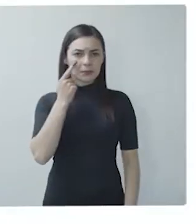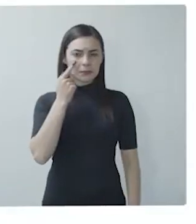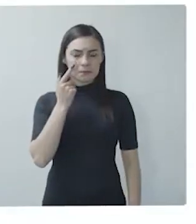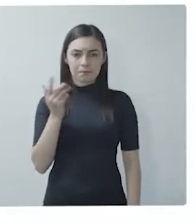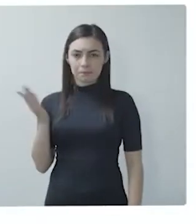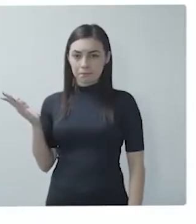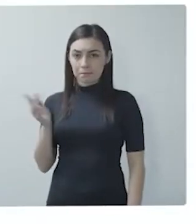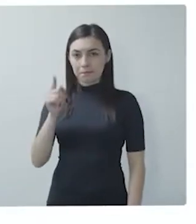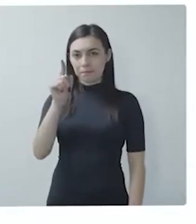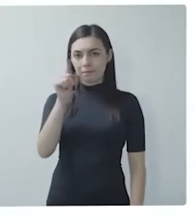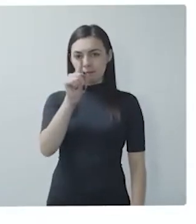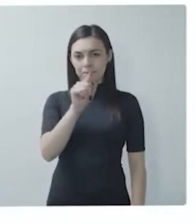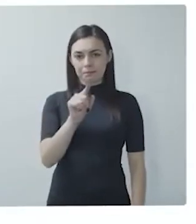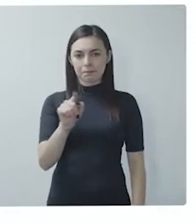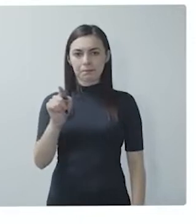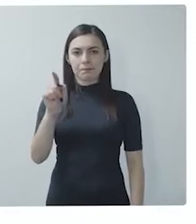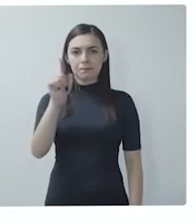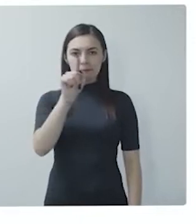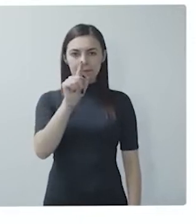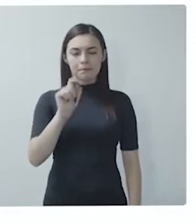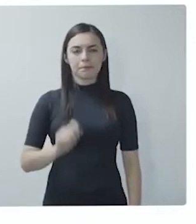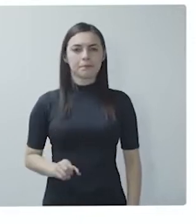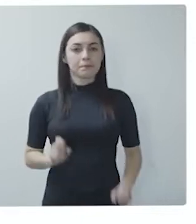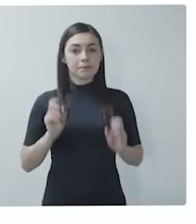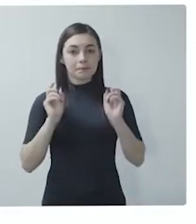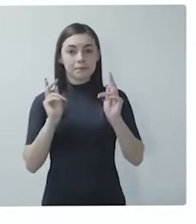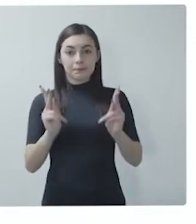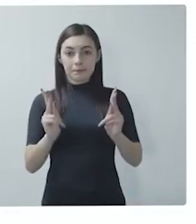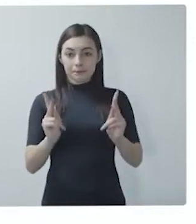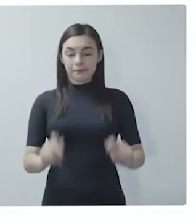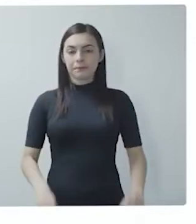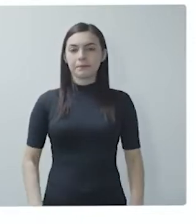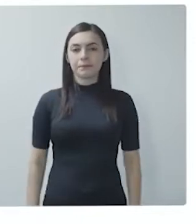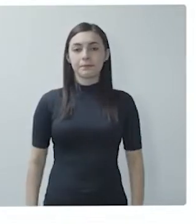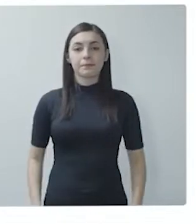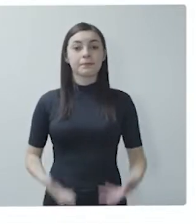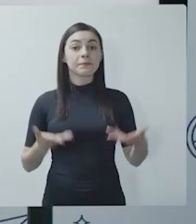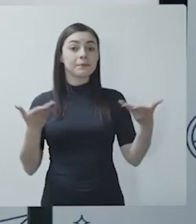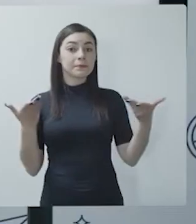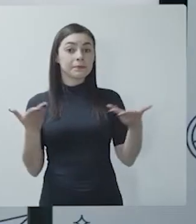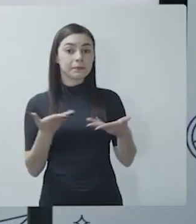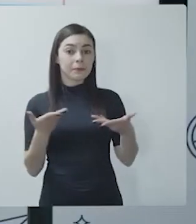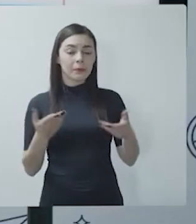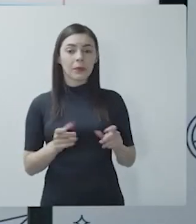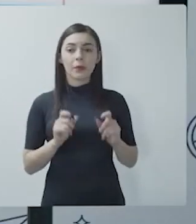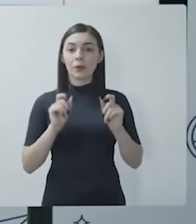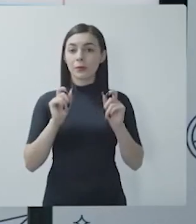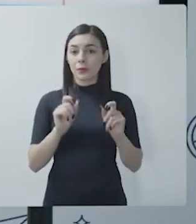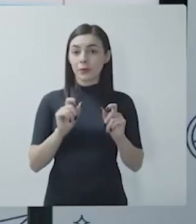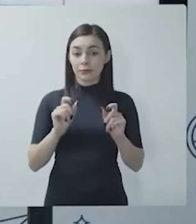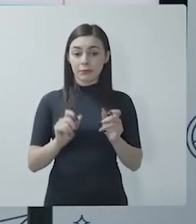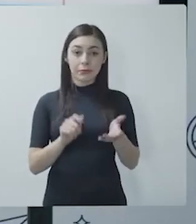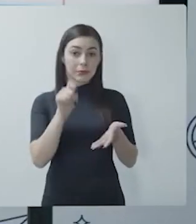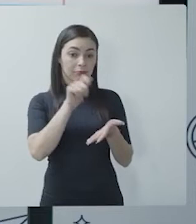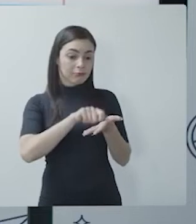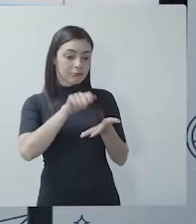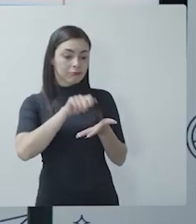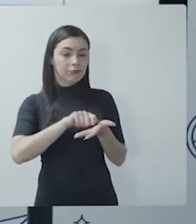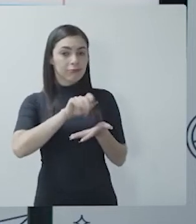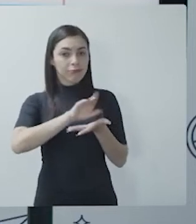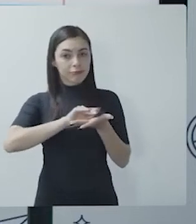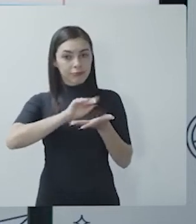Ok? Então, agora, nós vamos fazer o registro no